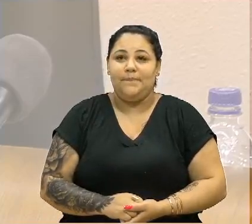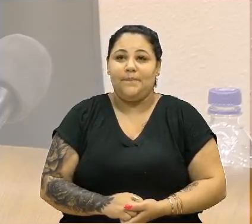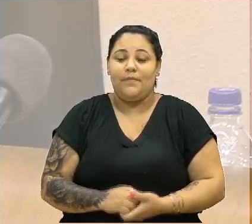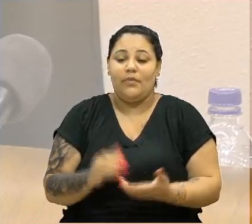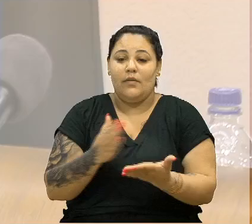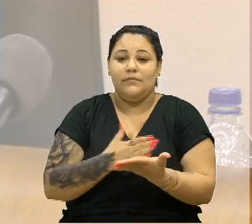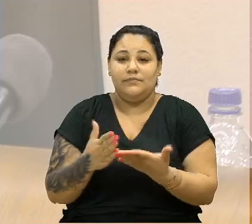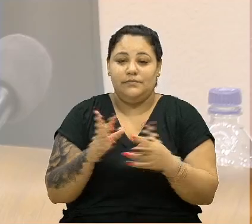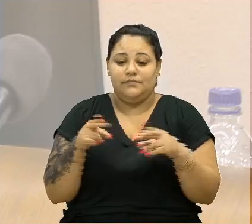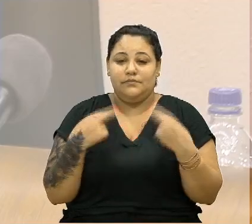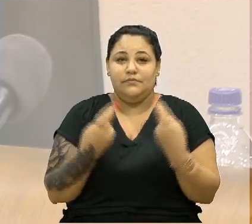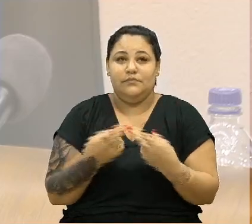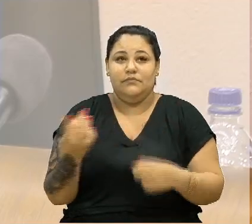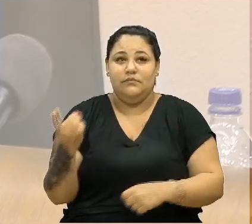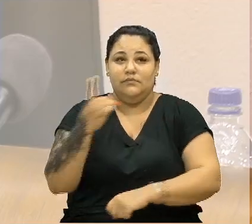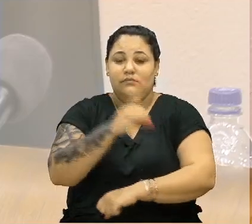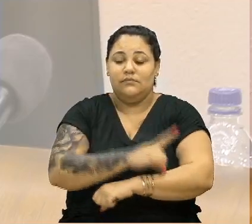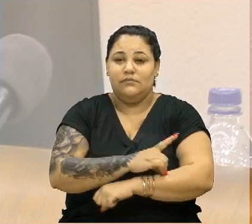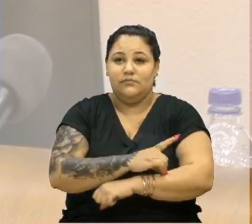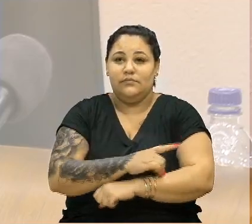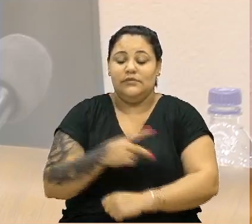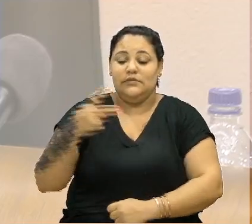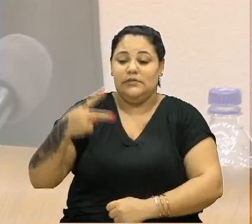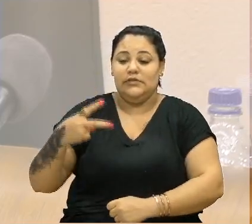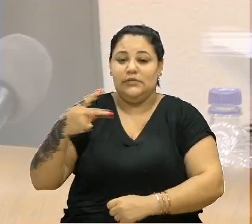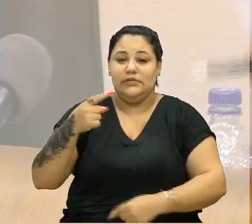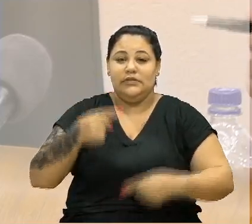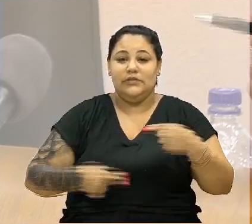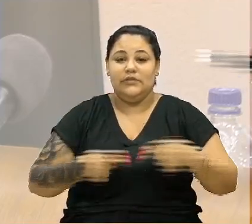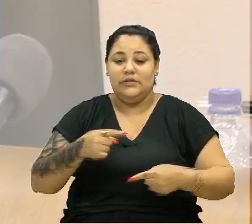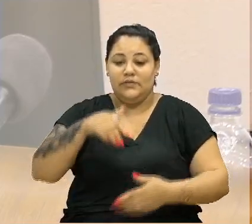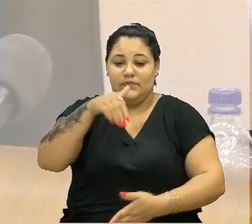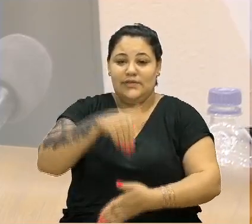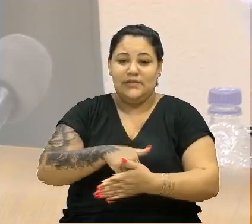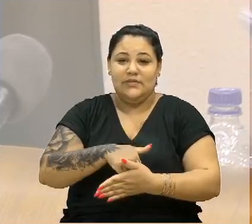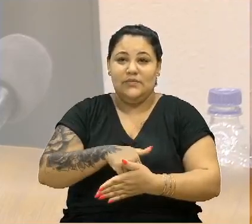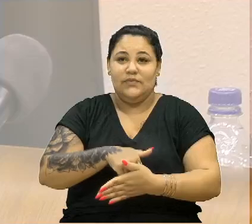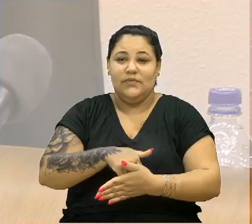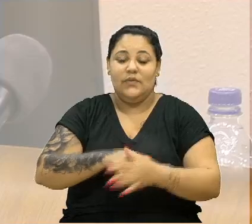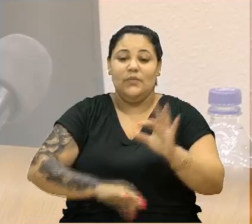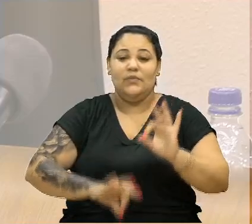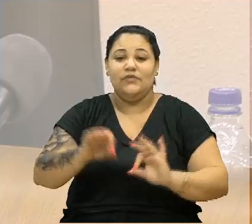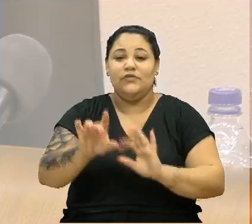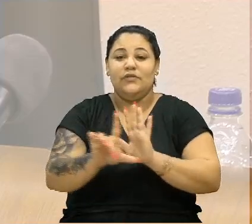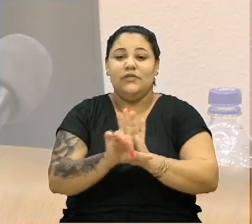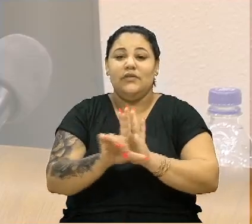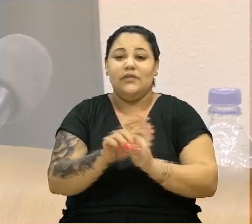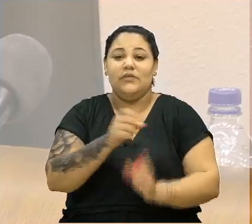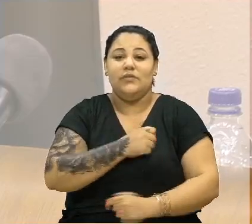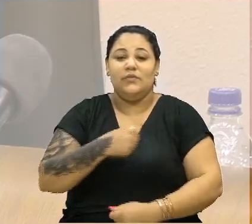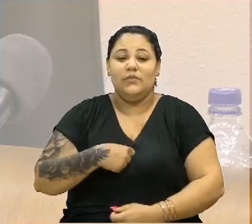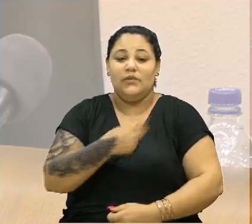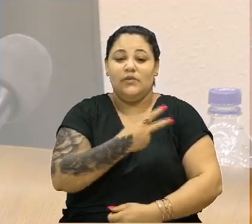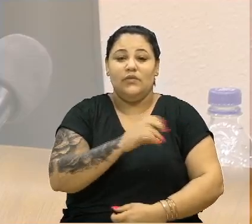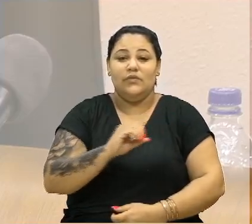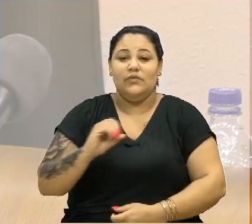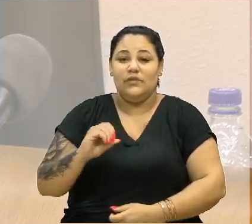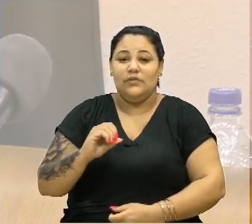Passemos à ordem do dia em segunda discussão e votação. Projeto de lei número